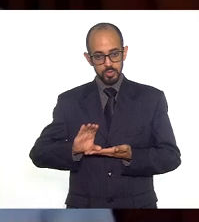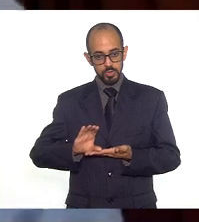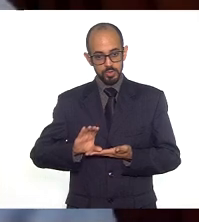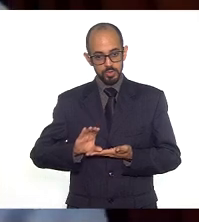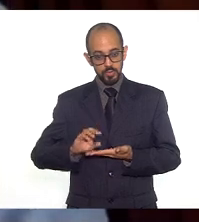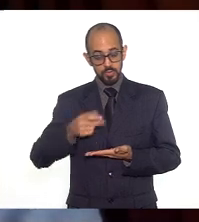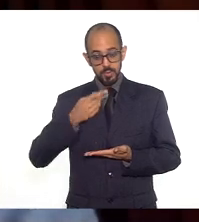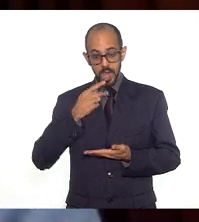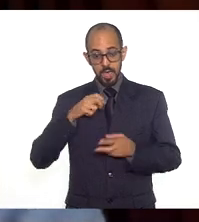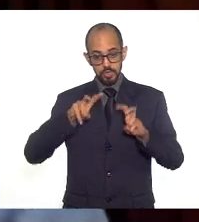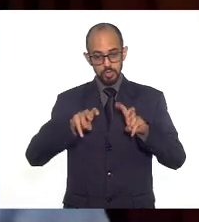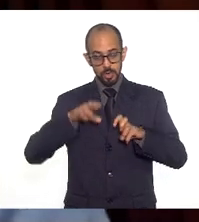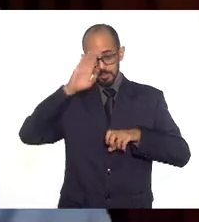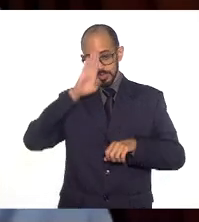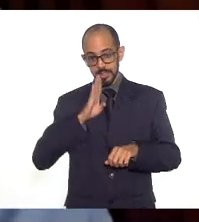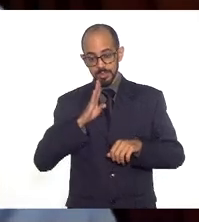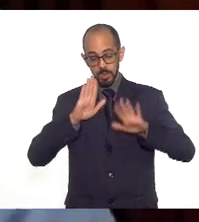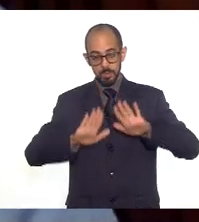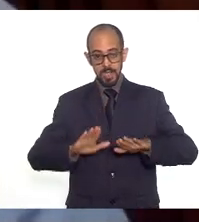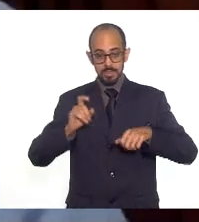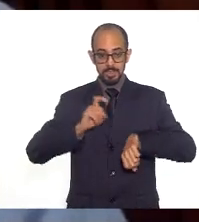isenção, mas no momento